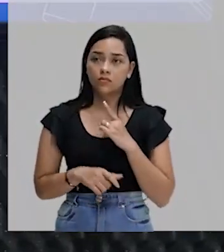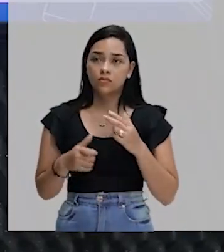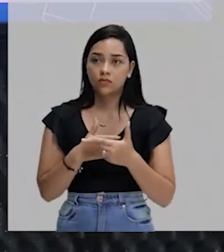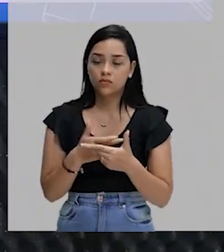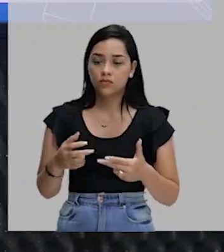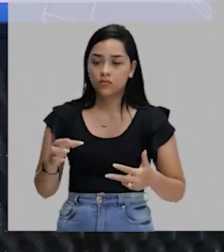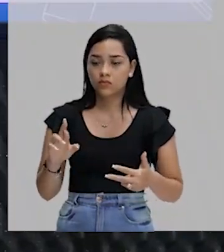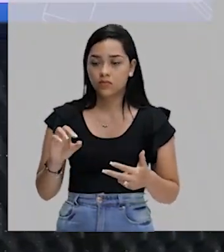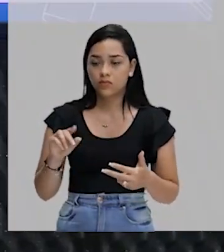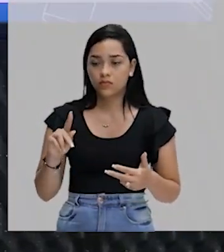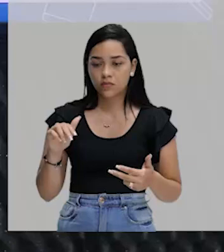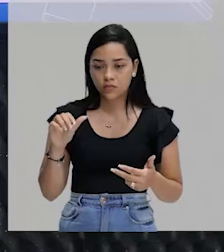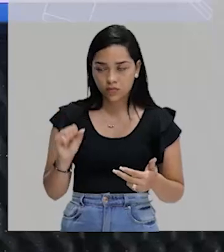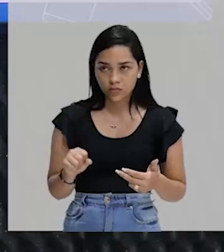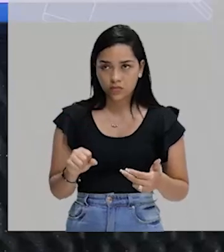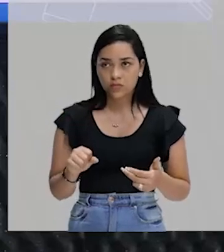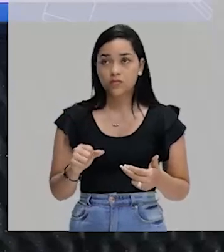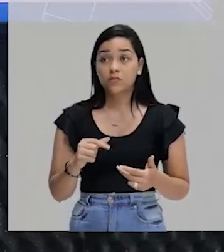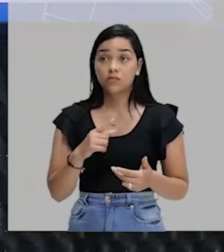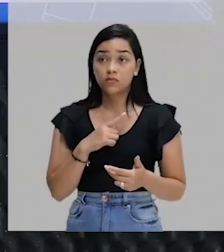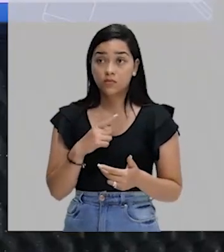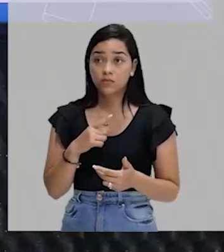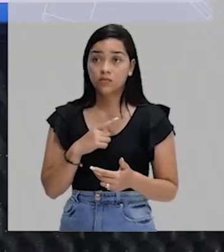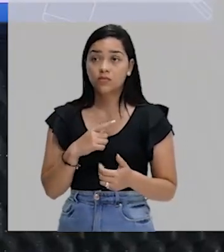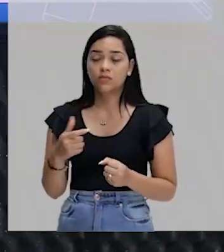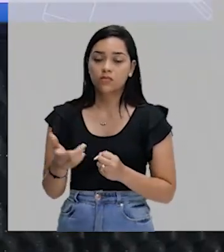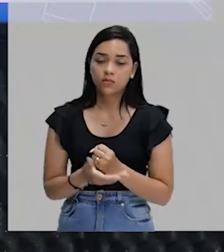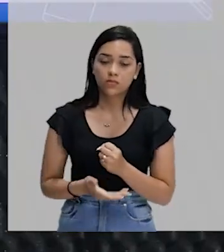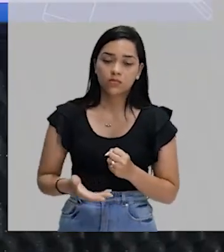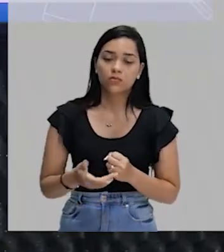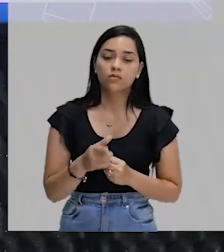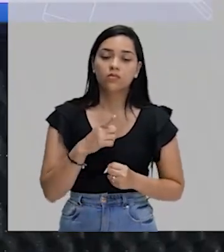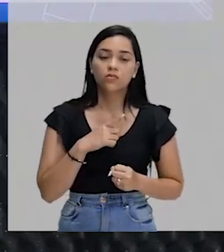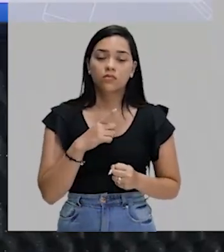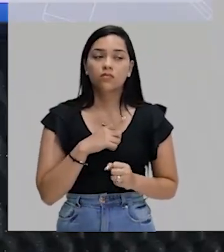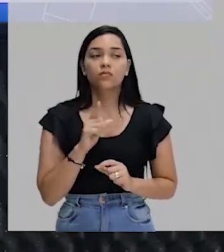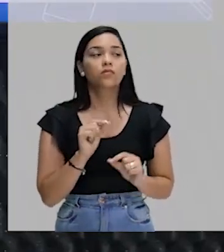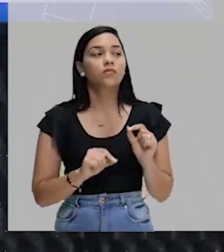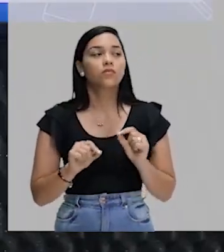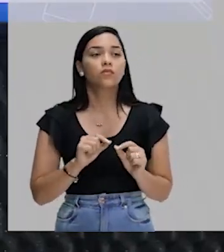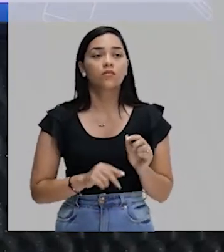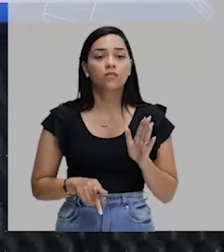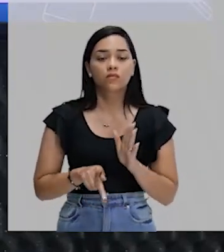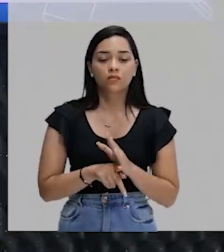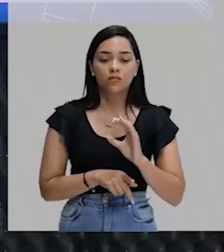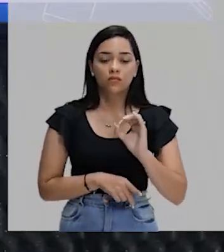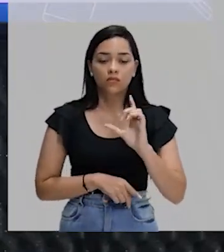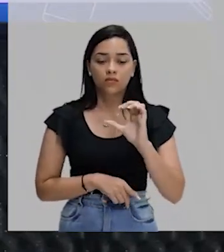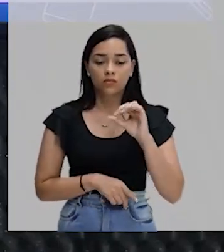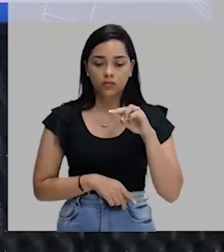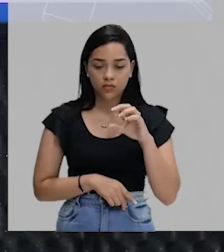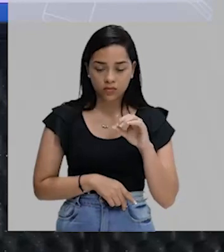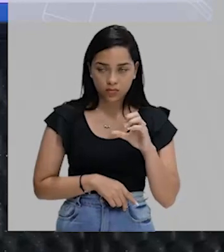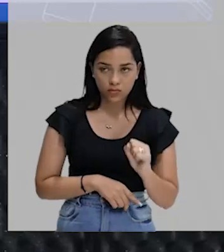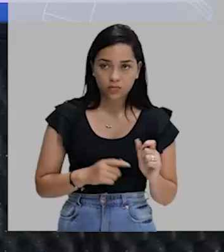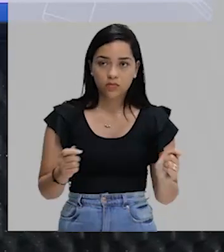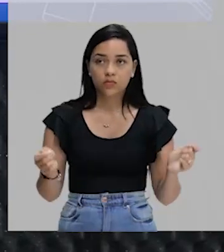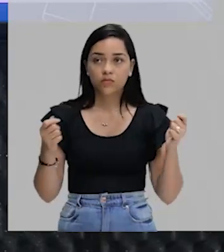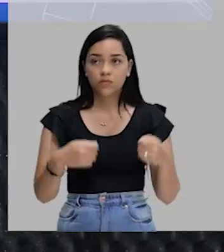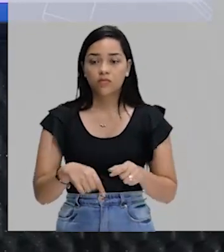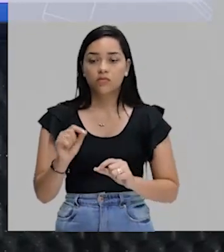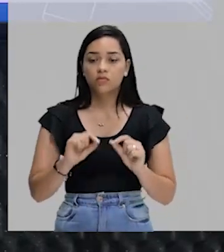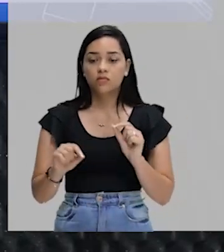tropas ibéricas, tropas basicamente que estavam ali de colonos para escravizar,